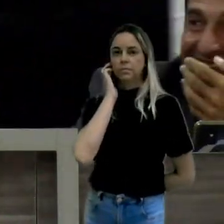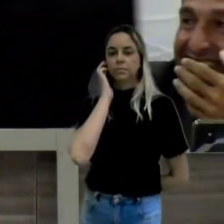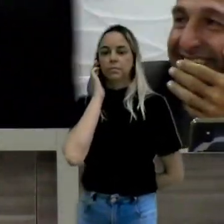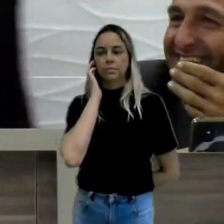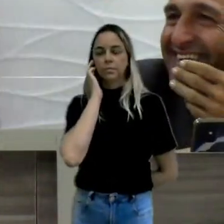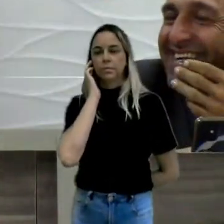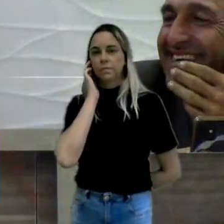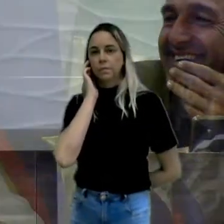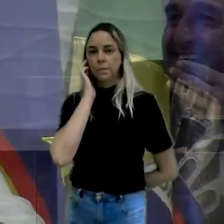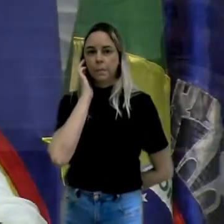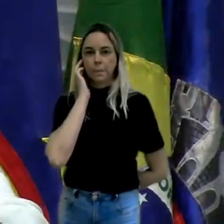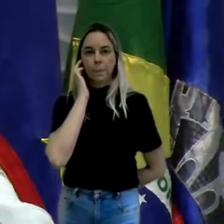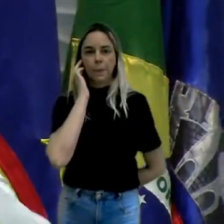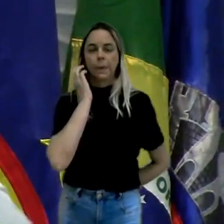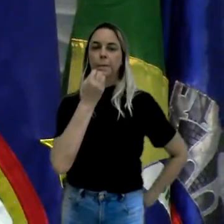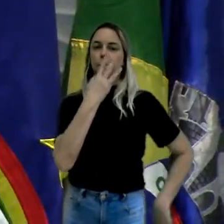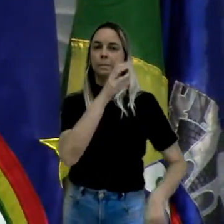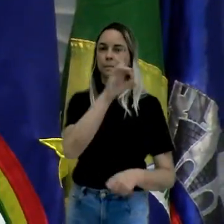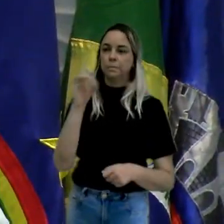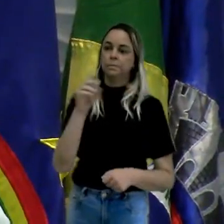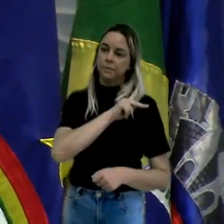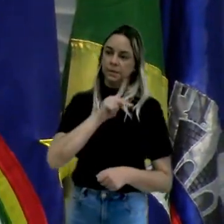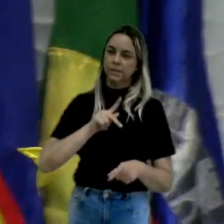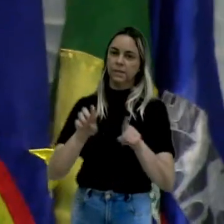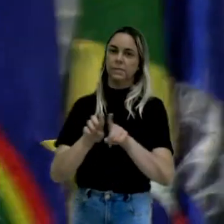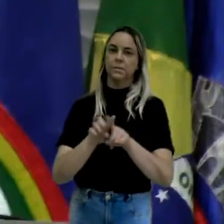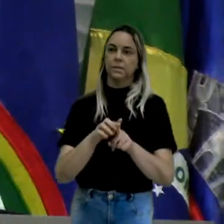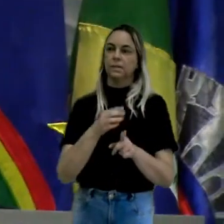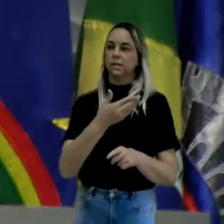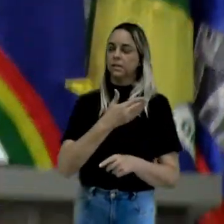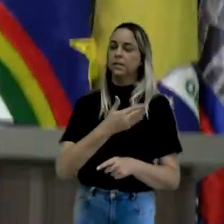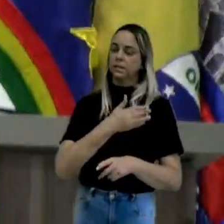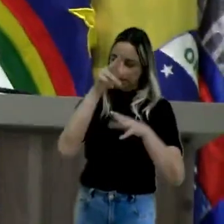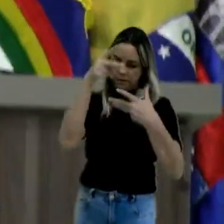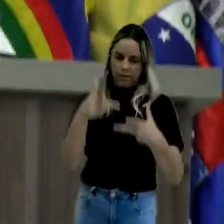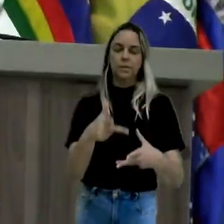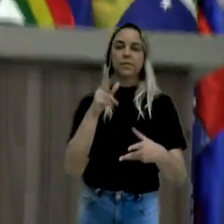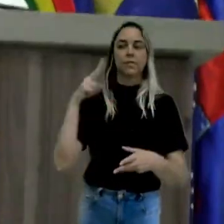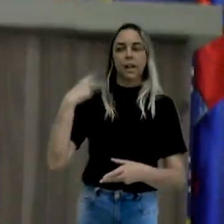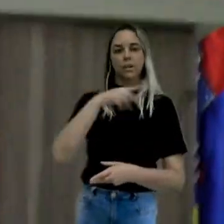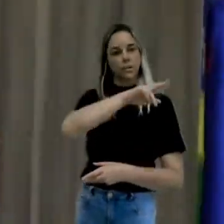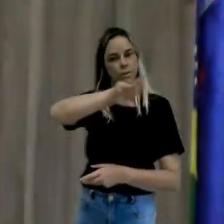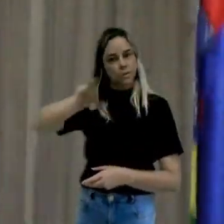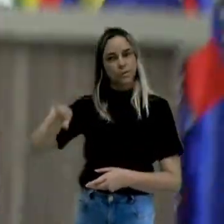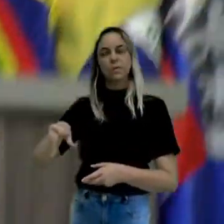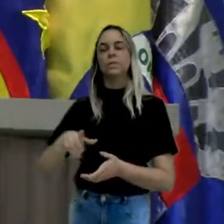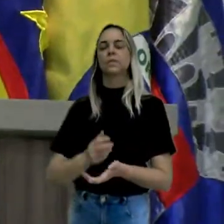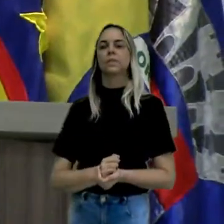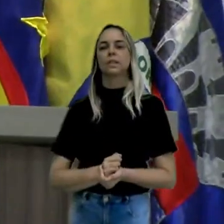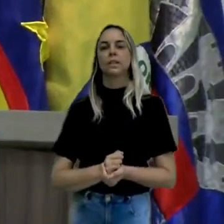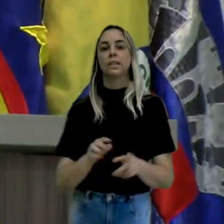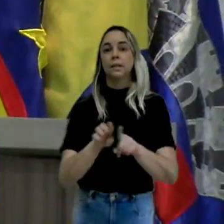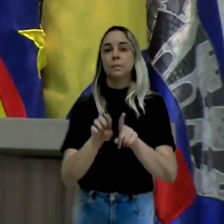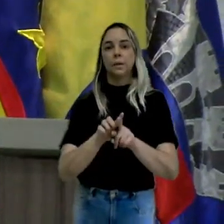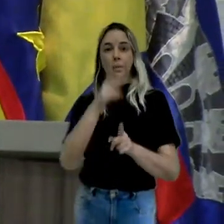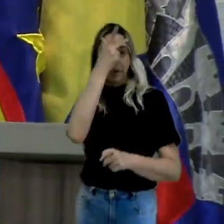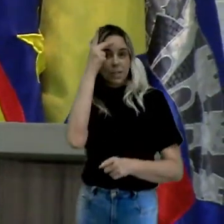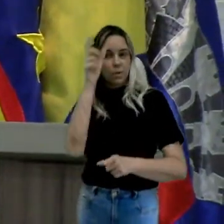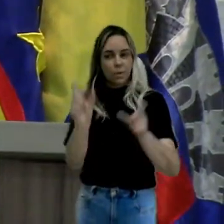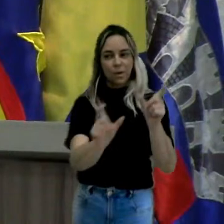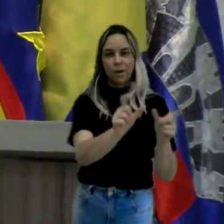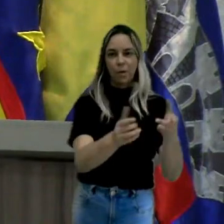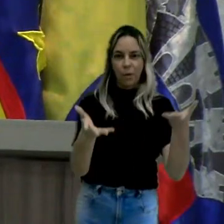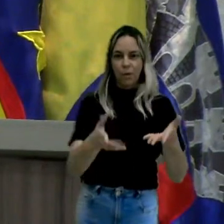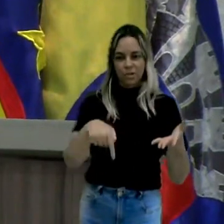Bom dia, senhor presidente, bom dia, caros colegas vereadores, bom dia, vereadora, bom dia a todos presentes, bom dia a todos que